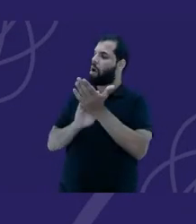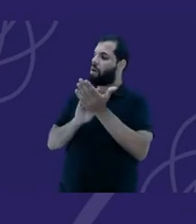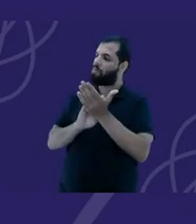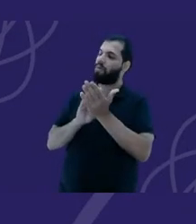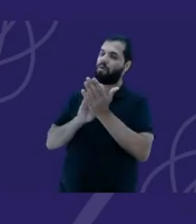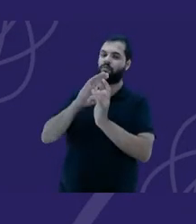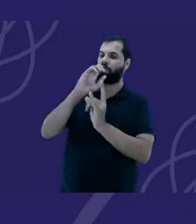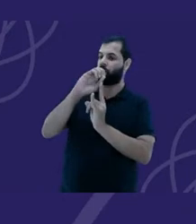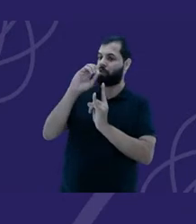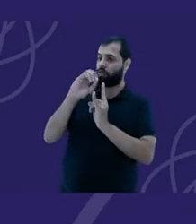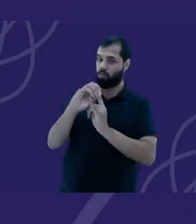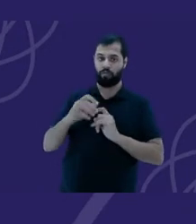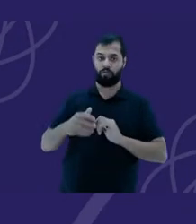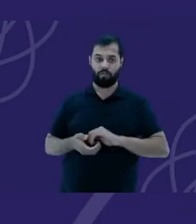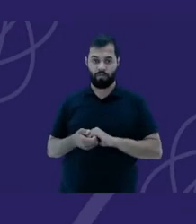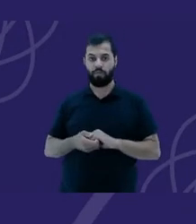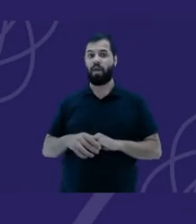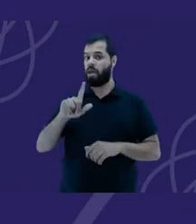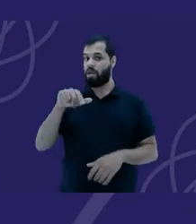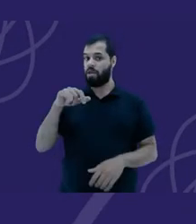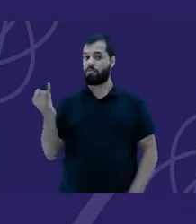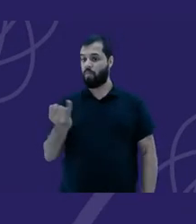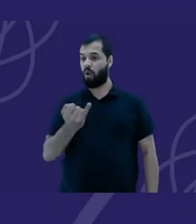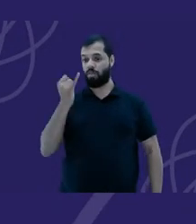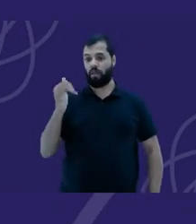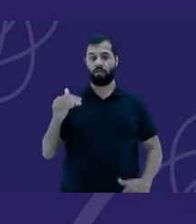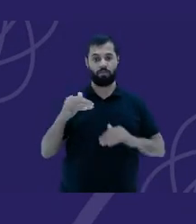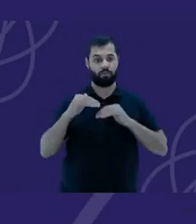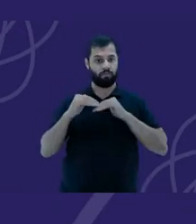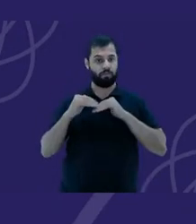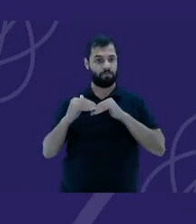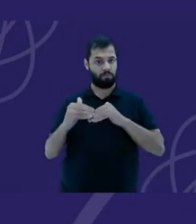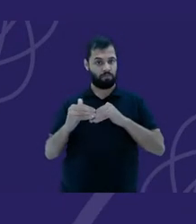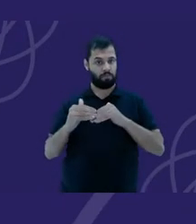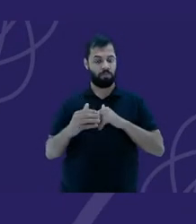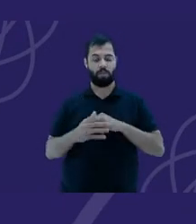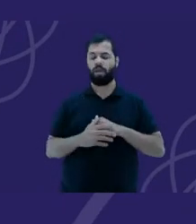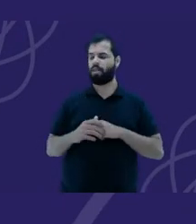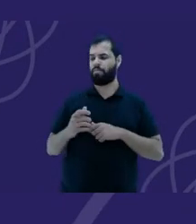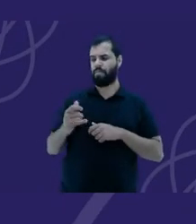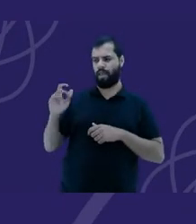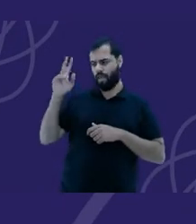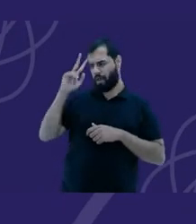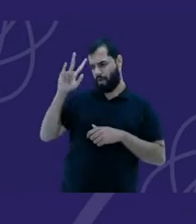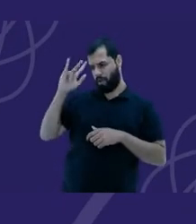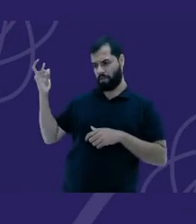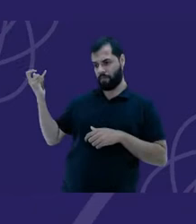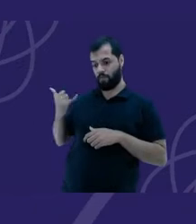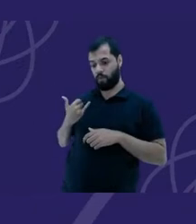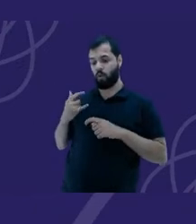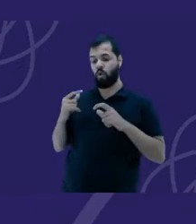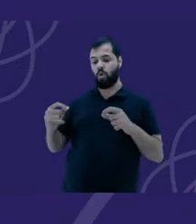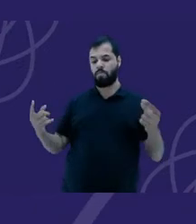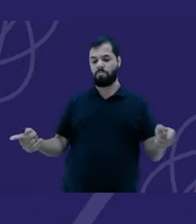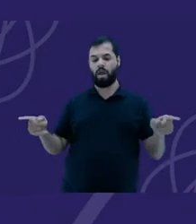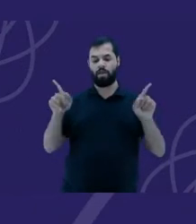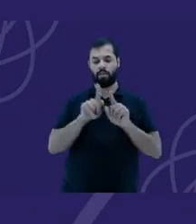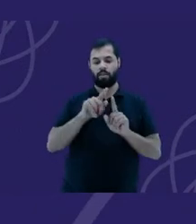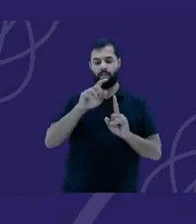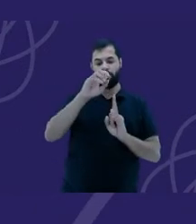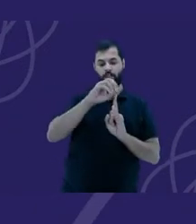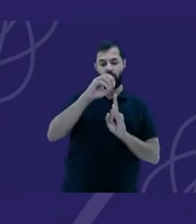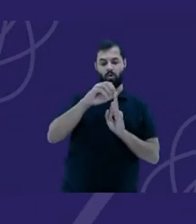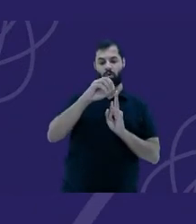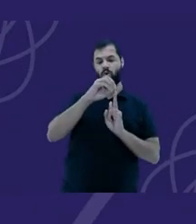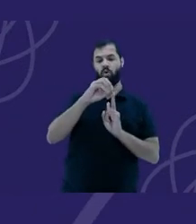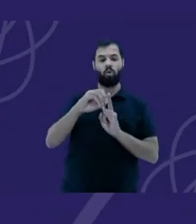É importante frisar, né? O Paulo Jorge estava me lembrando aqui, né, essa parceria com a Fiocruz, porque a Fiocruz